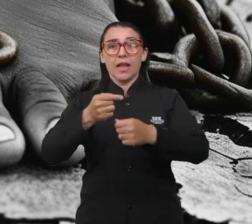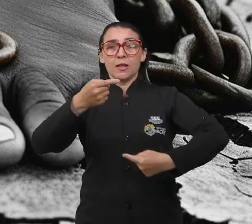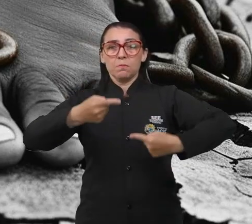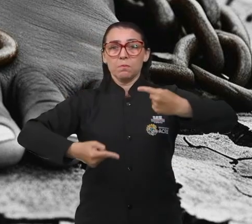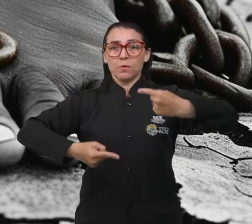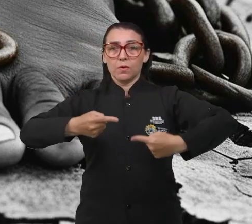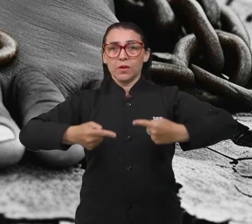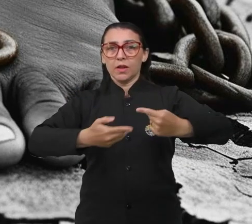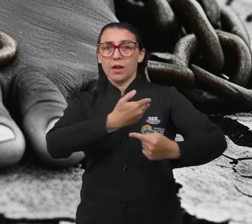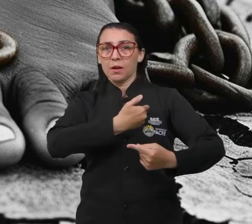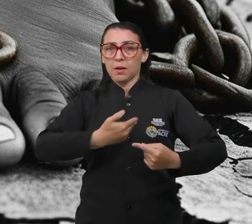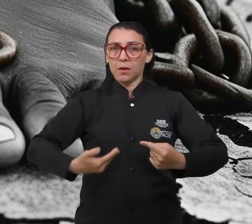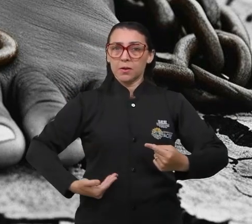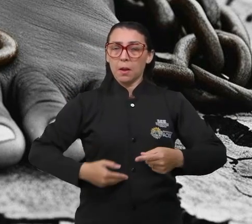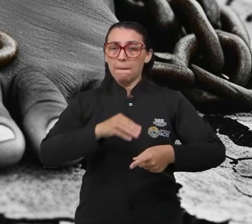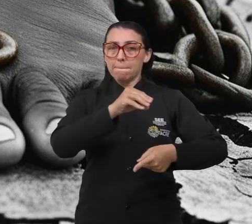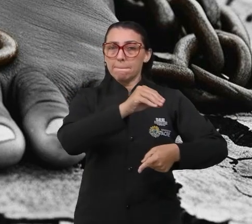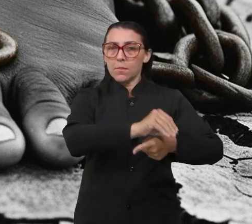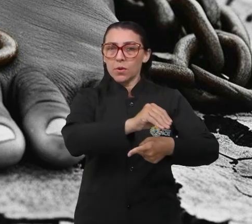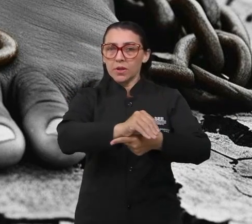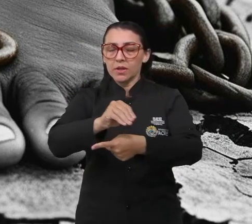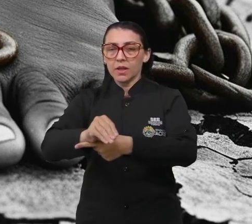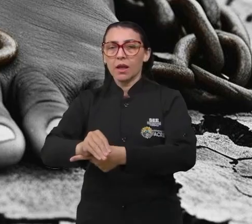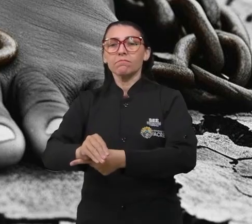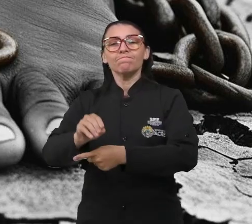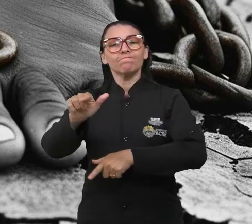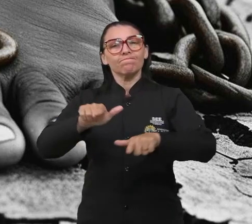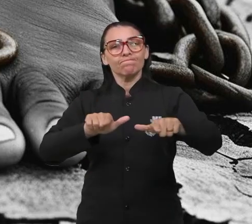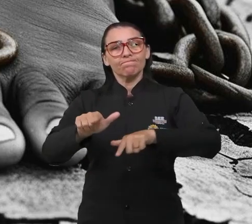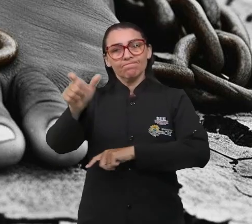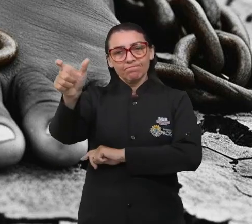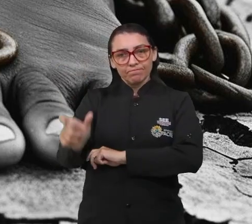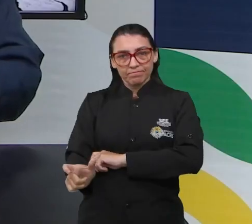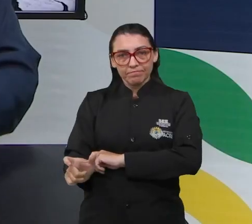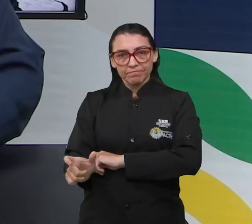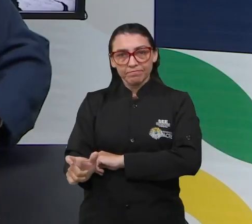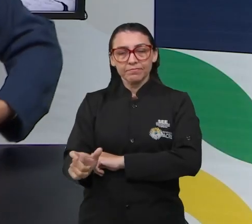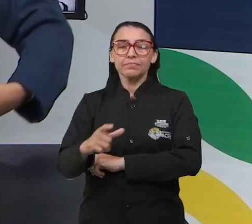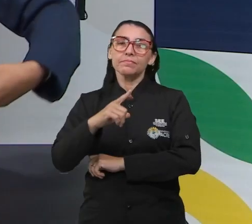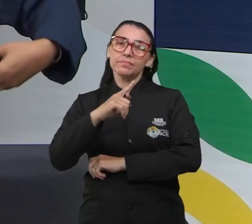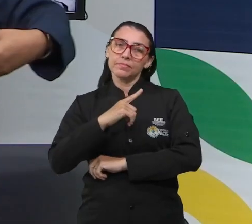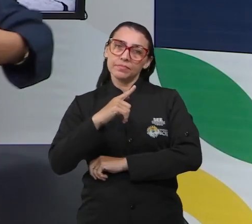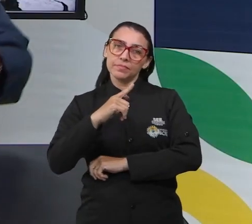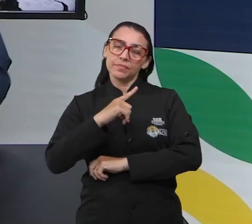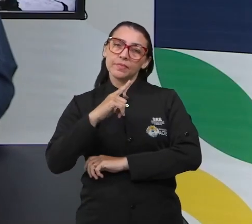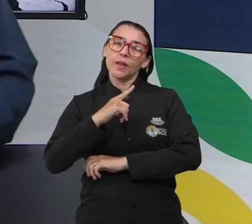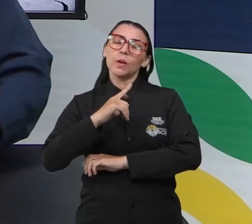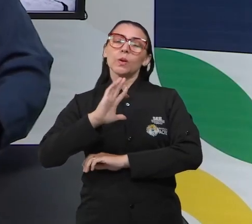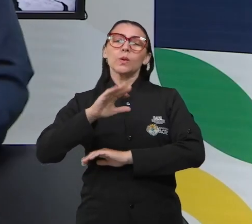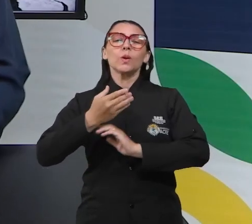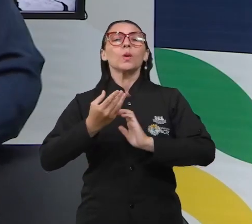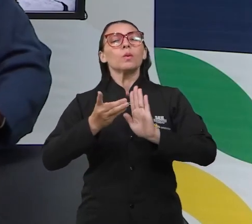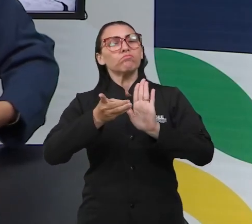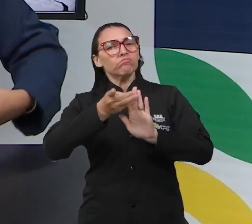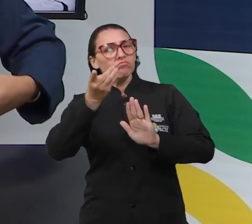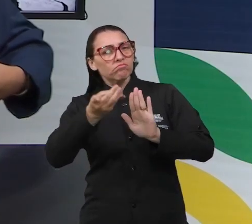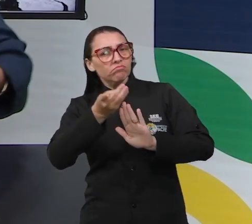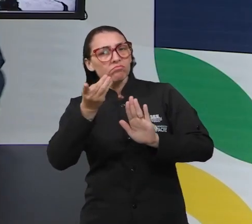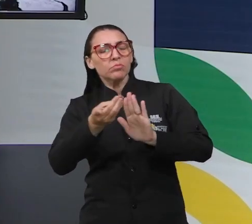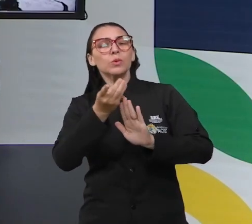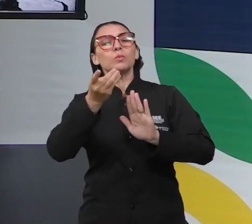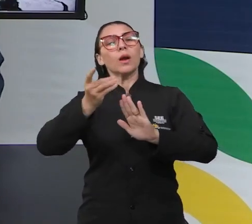políticas públicas de proteção ao trabalhador. Então, nós temos toda uma diretriz, a gente tem toda